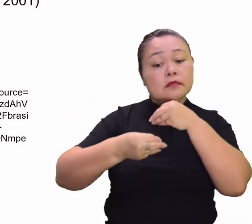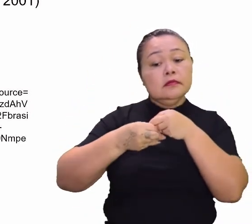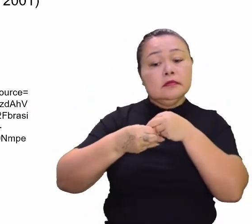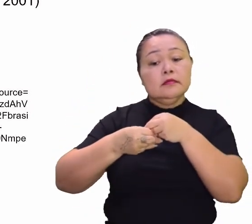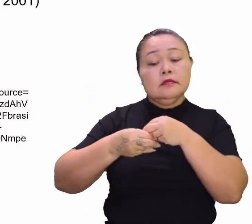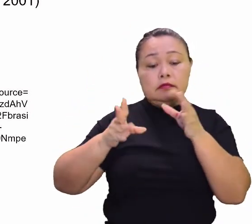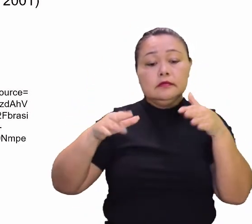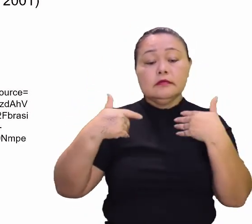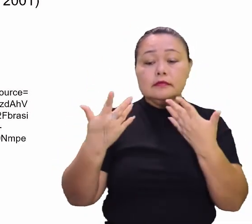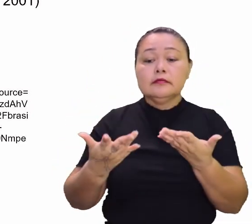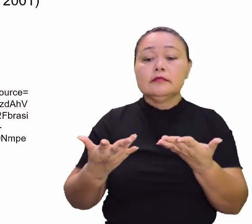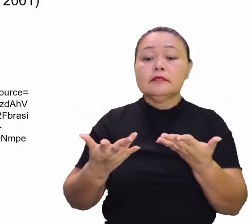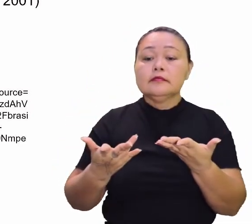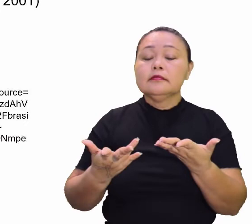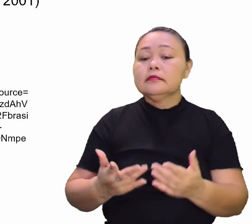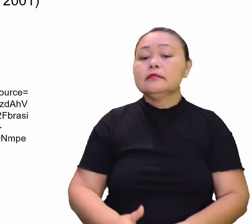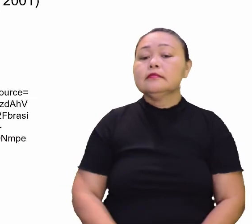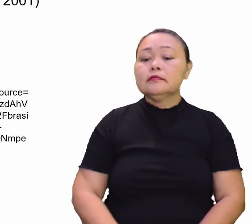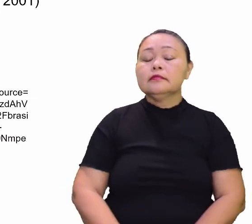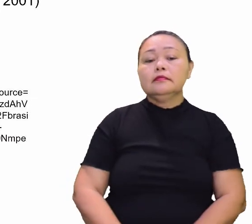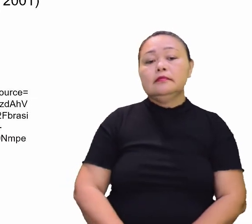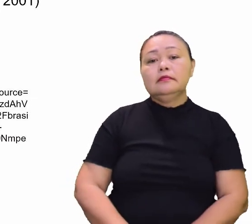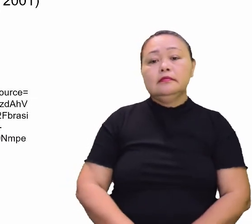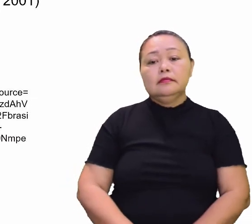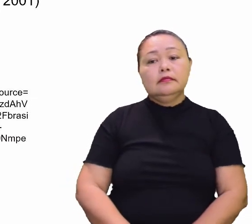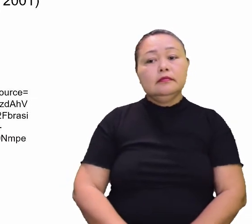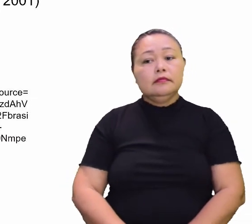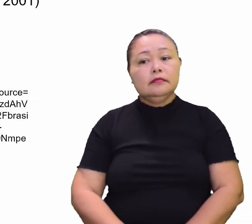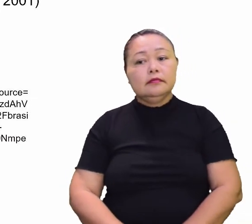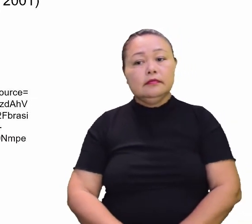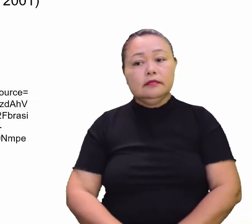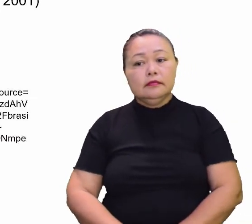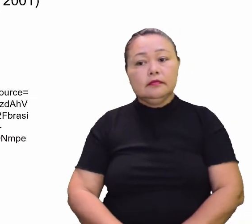complementares. Exatamente. É isso, Rogério? Muito bem.